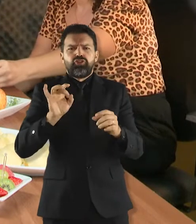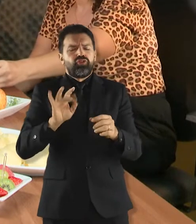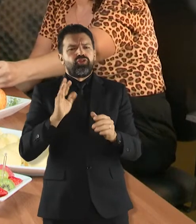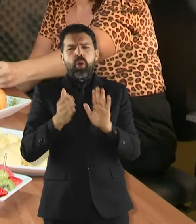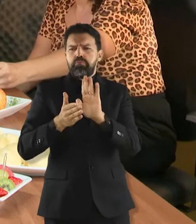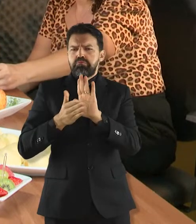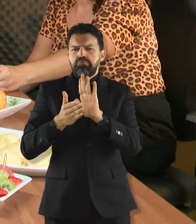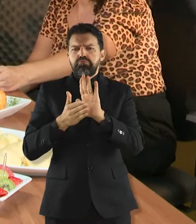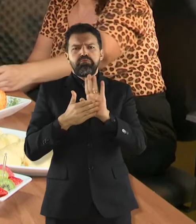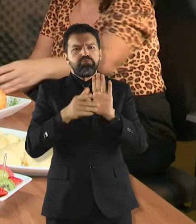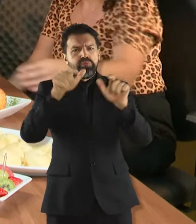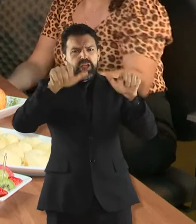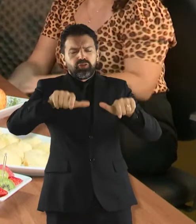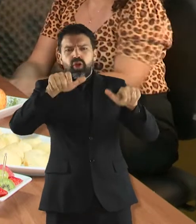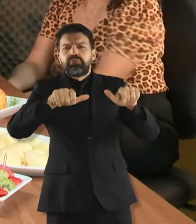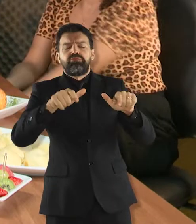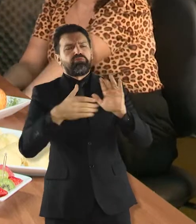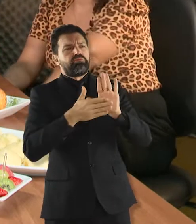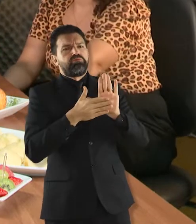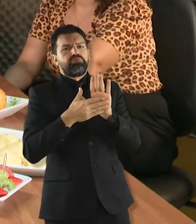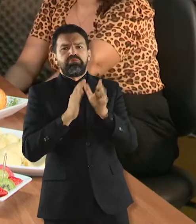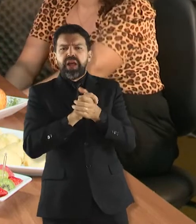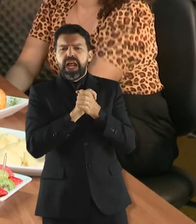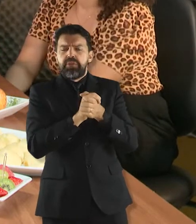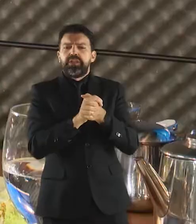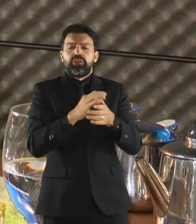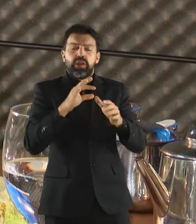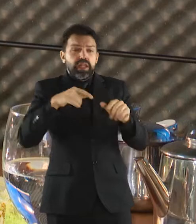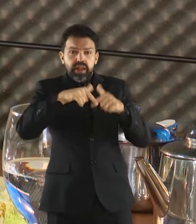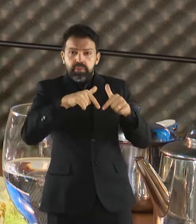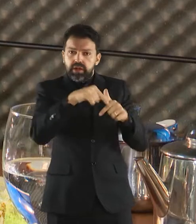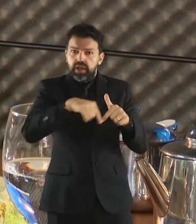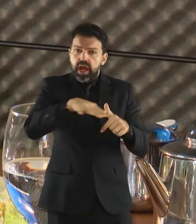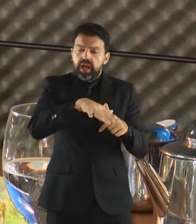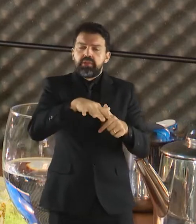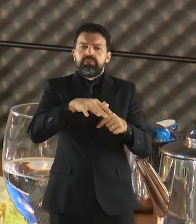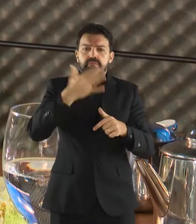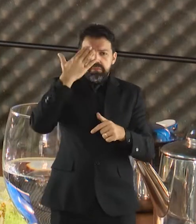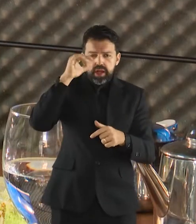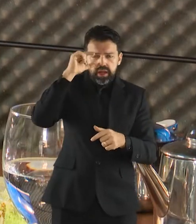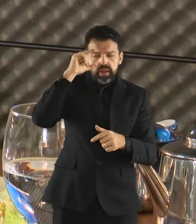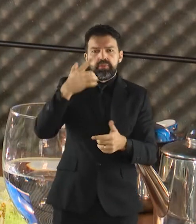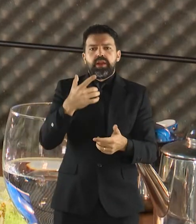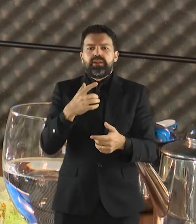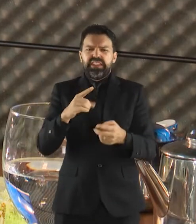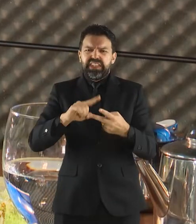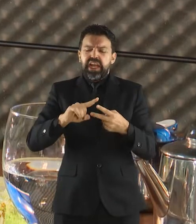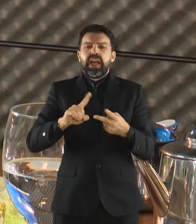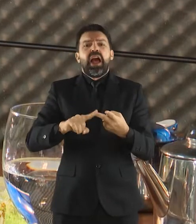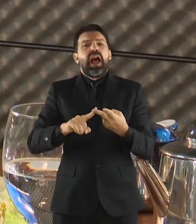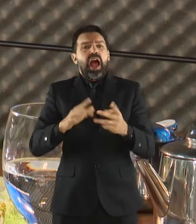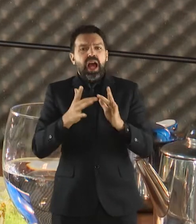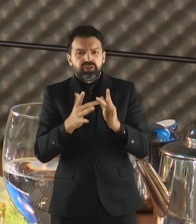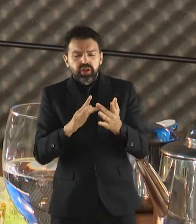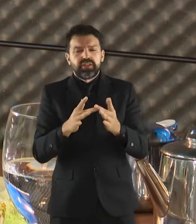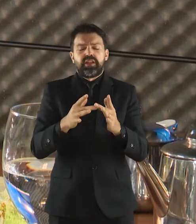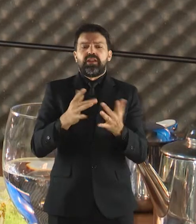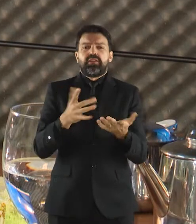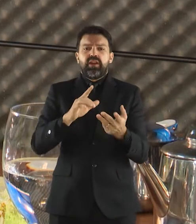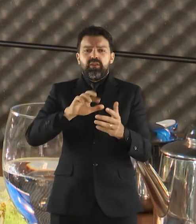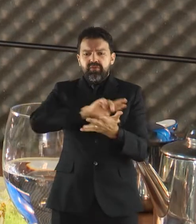da Patrulha Maria da Penha. E a gente tem grupo de terapias, a gente tem articulação de rede, a gente tem